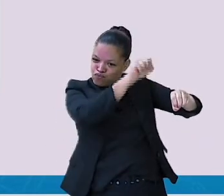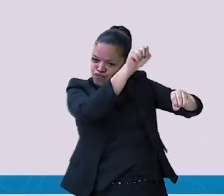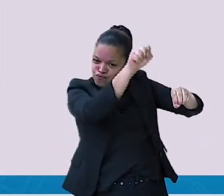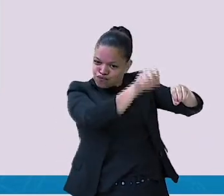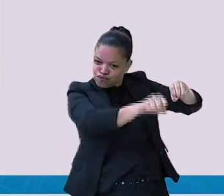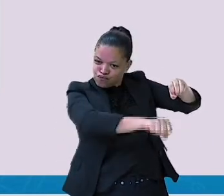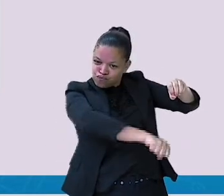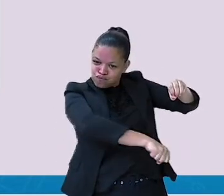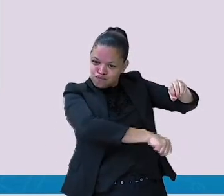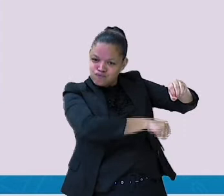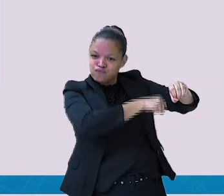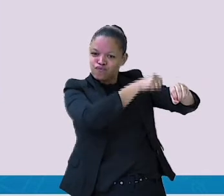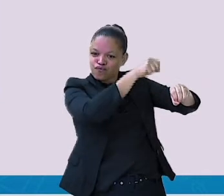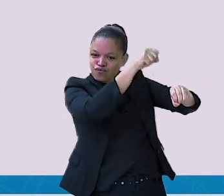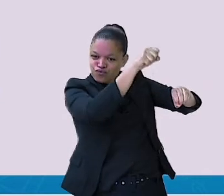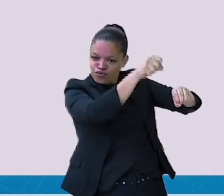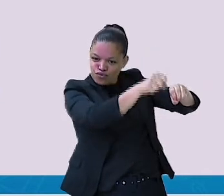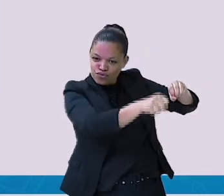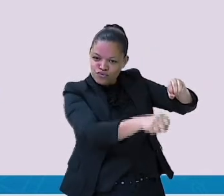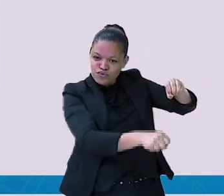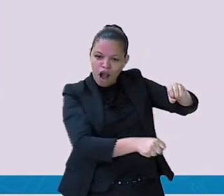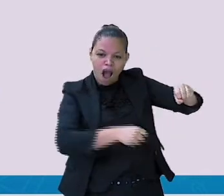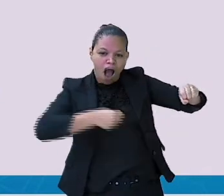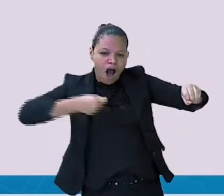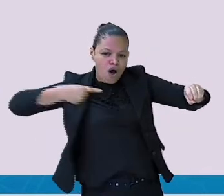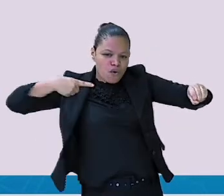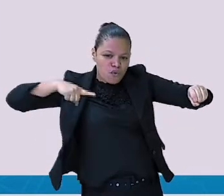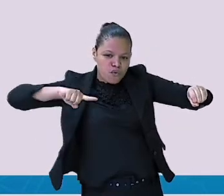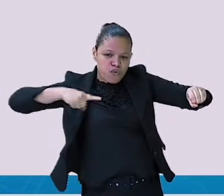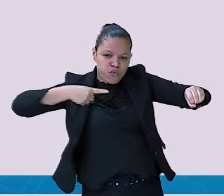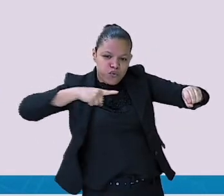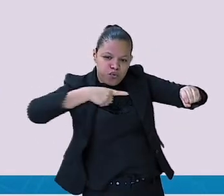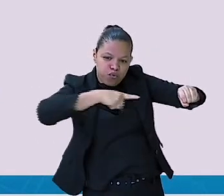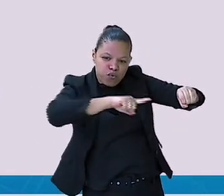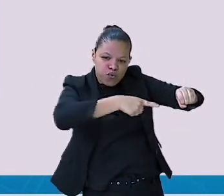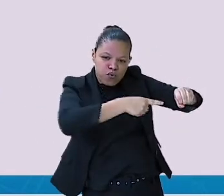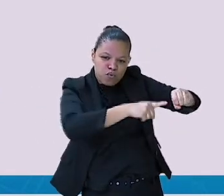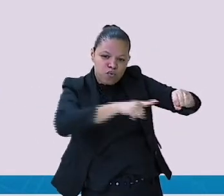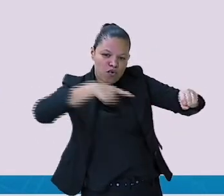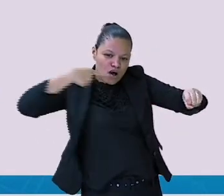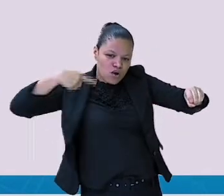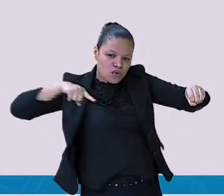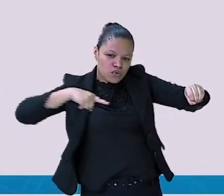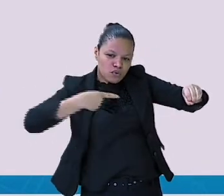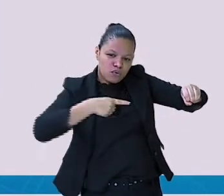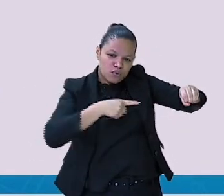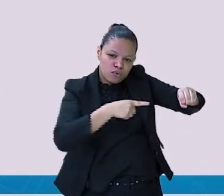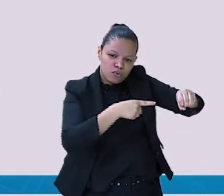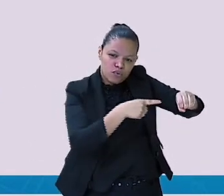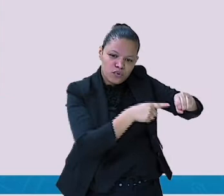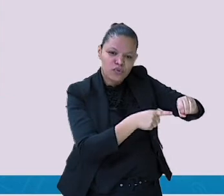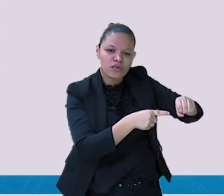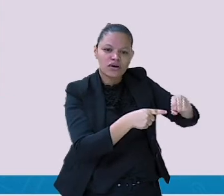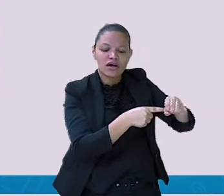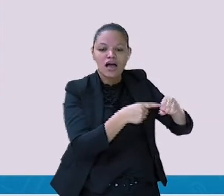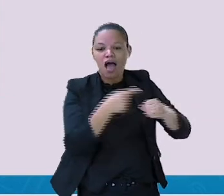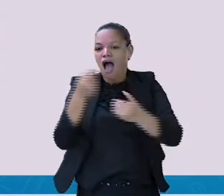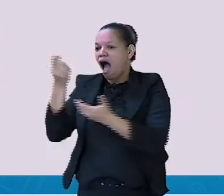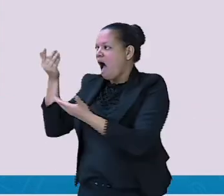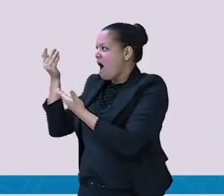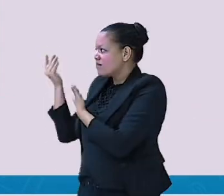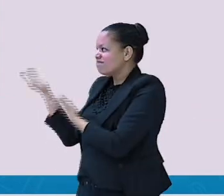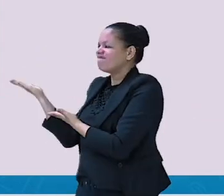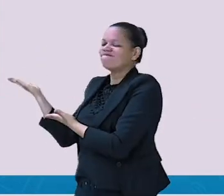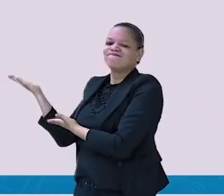depois cai o caldo da cana para depois fazer todo o processo de fermentação e outros produtos também. Então a gente consegue